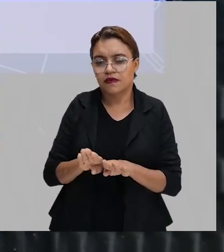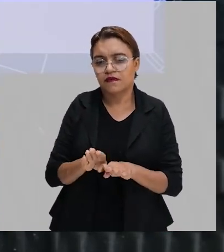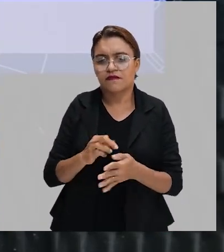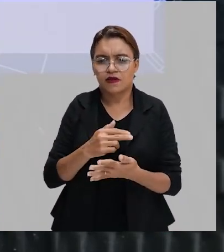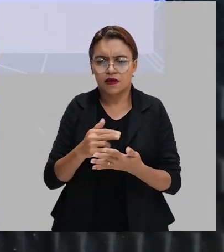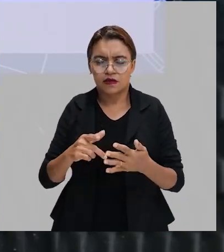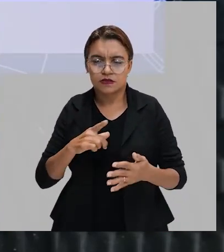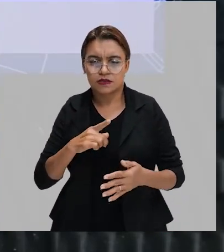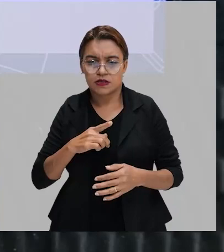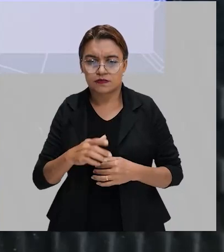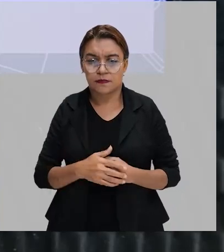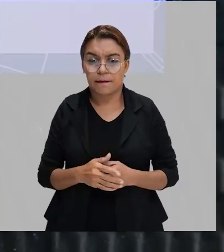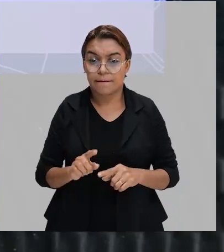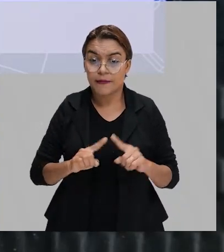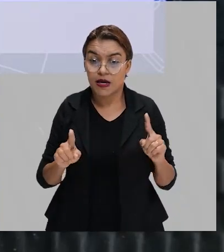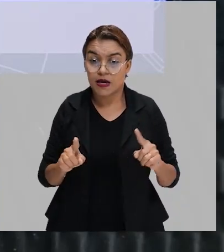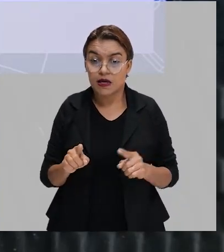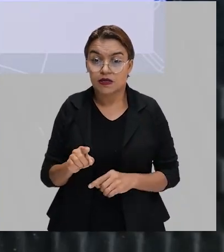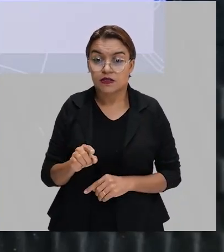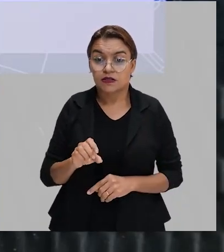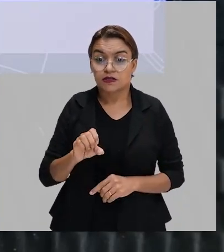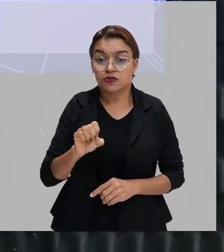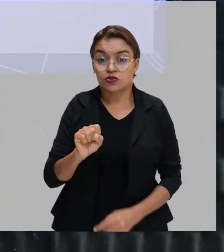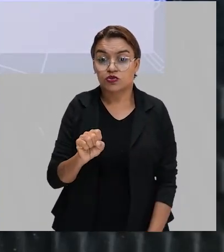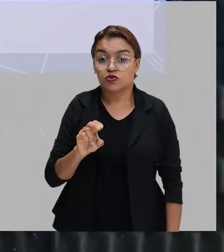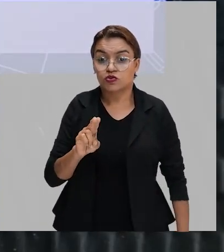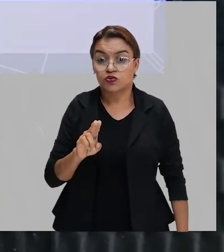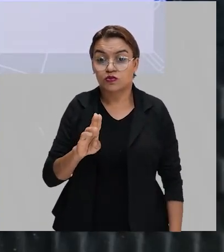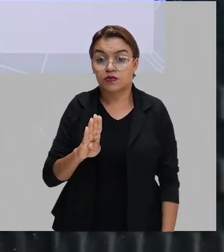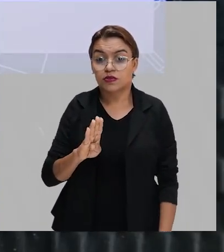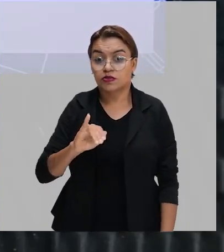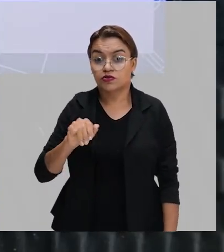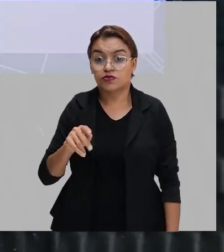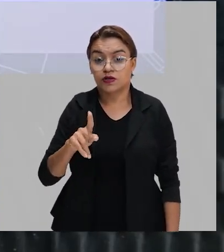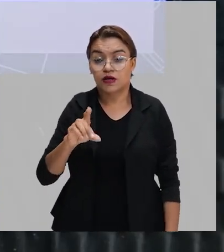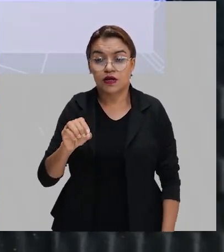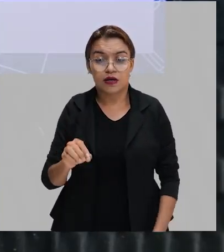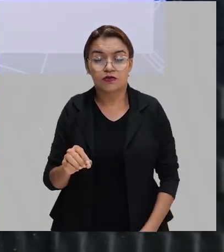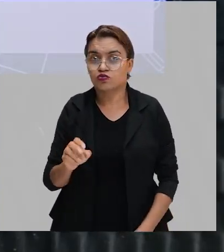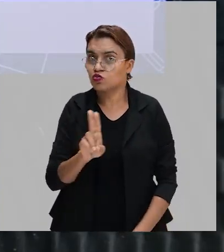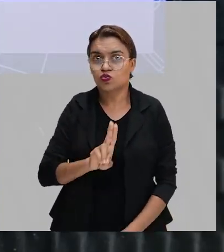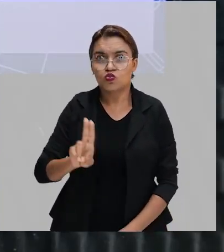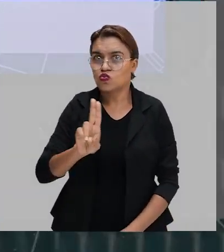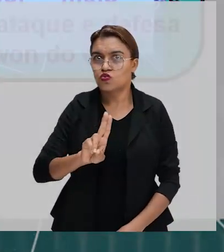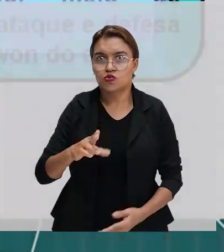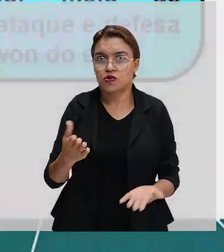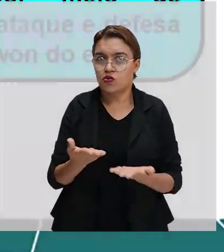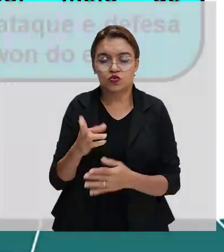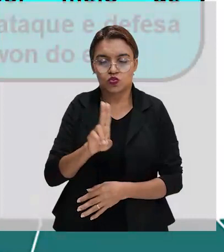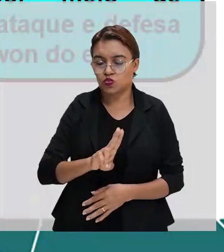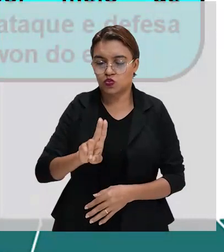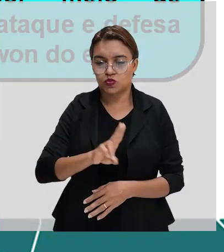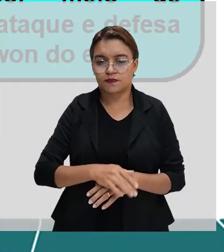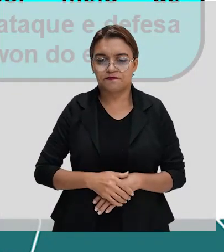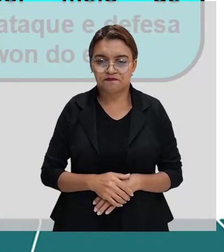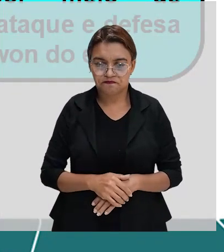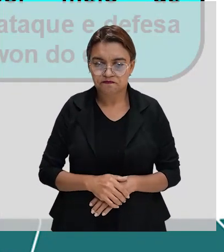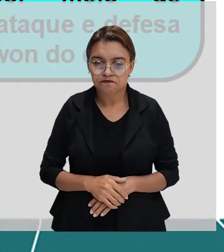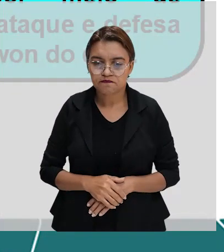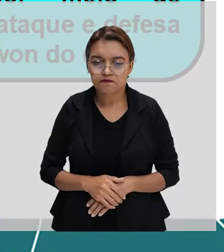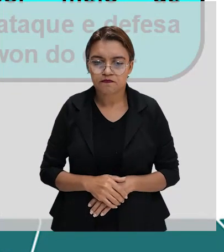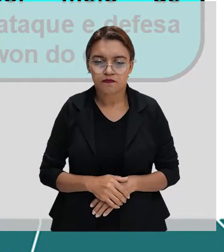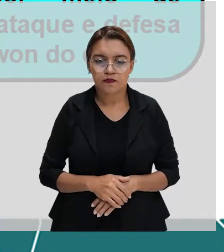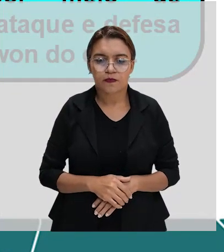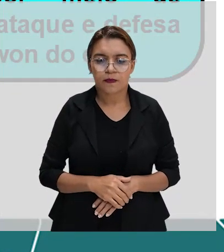aqui ele tem entrado em desuso, tá? Eu coloquei aqui porque eu quis colocar como está o texto lá na BNCC. Aqui eu falo